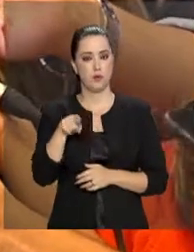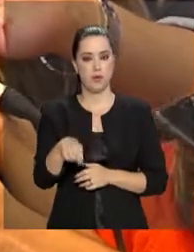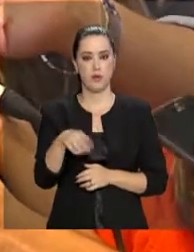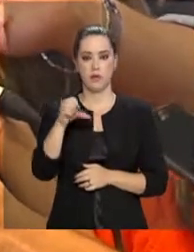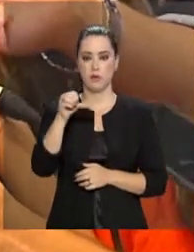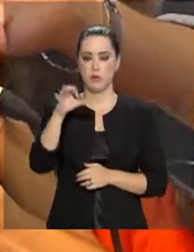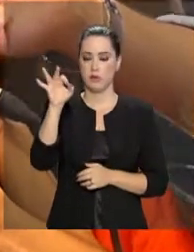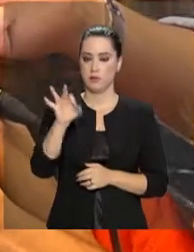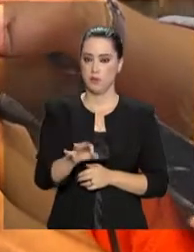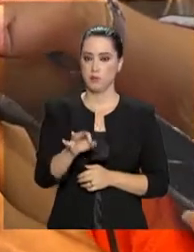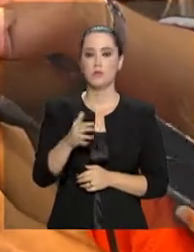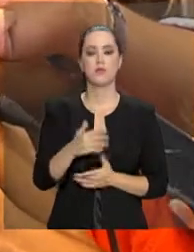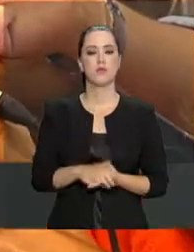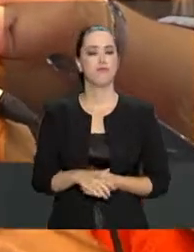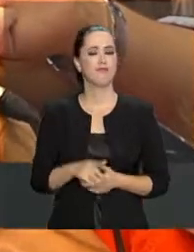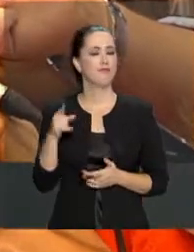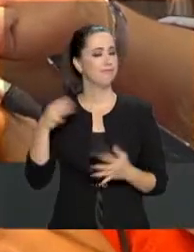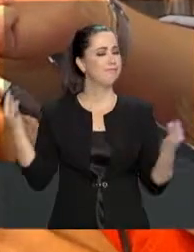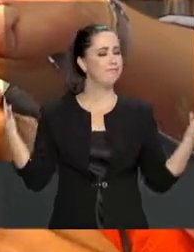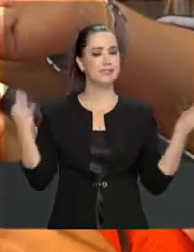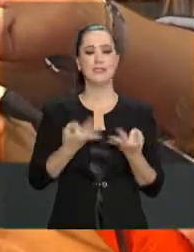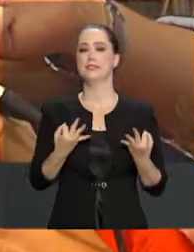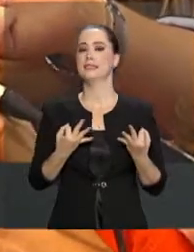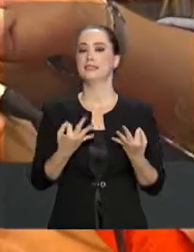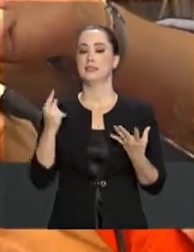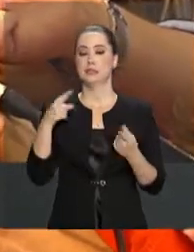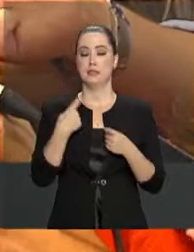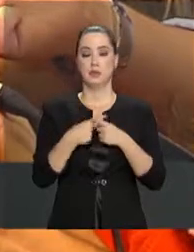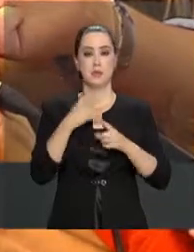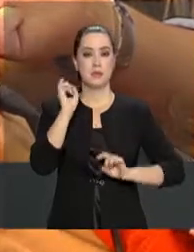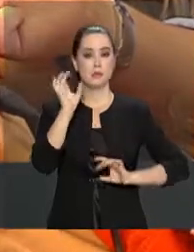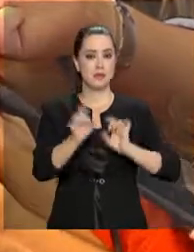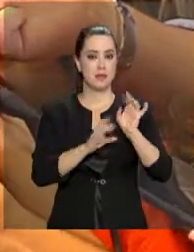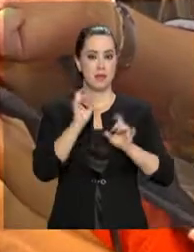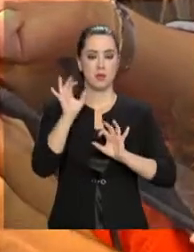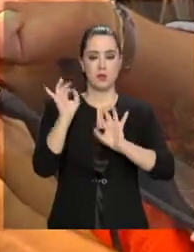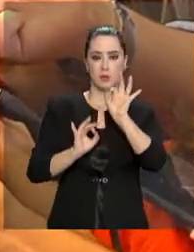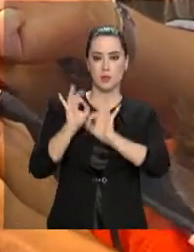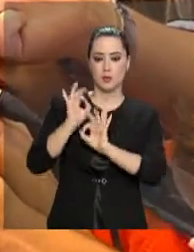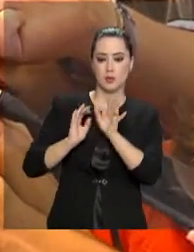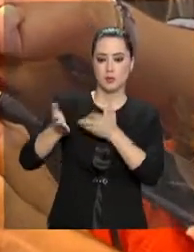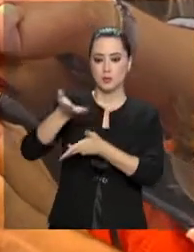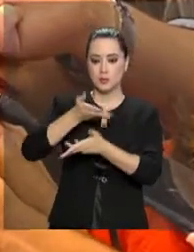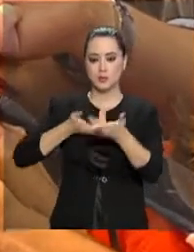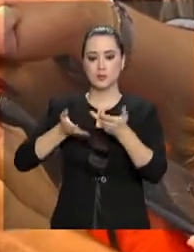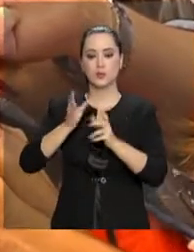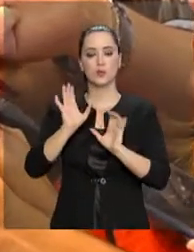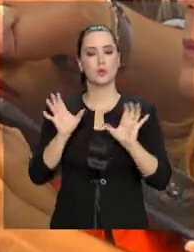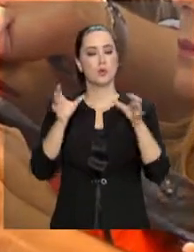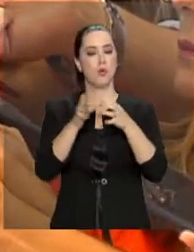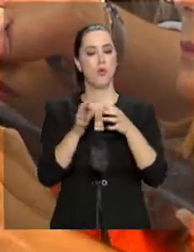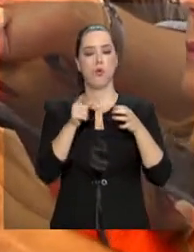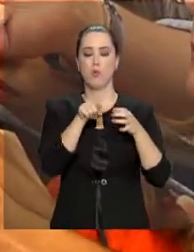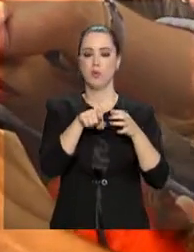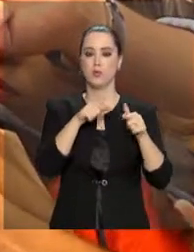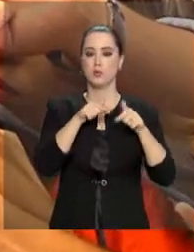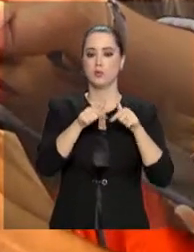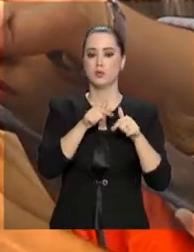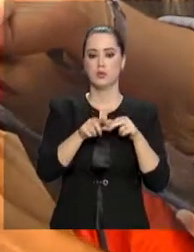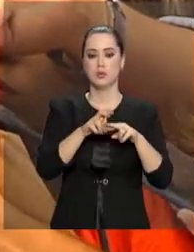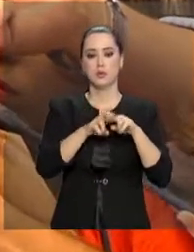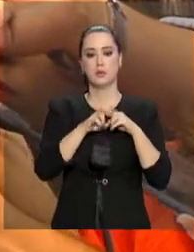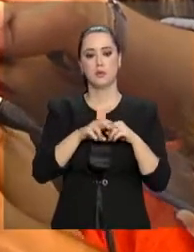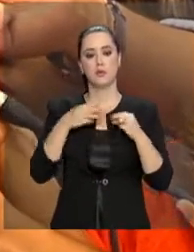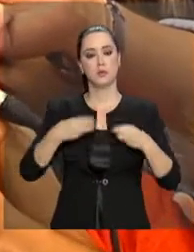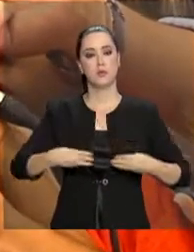24,9%. Foi um grande sucesso, especialmente, de novo, pelo planejamento e envolvimento de todas as áreas. Pelo